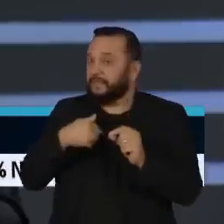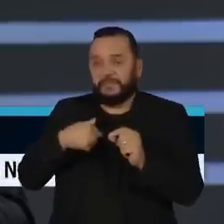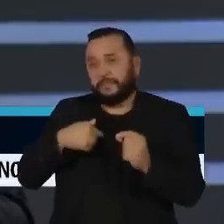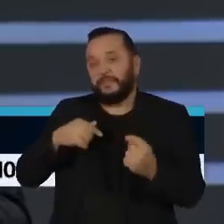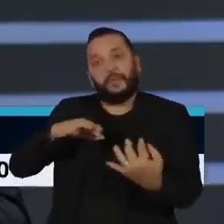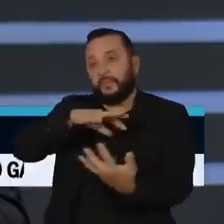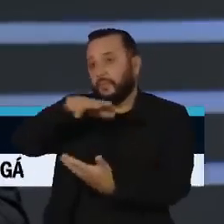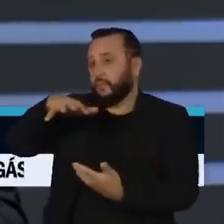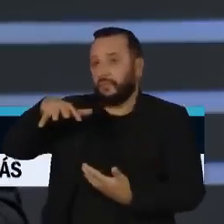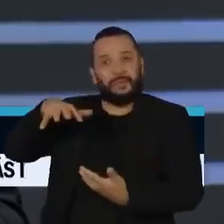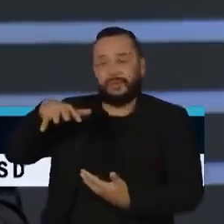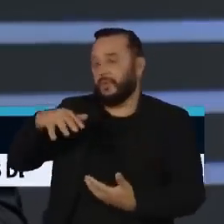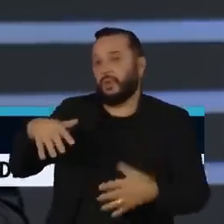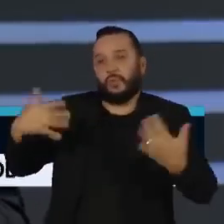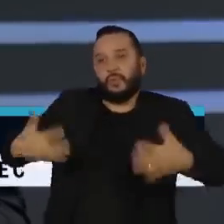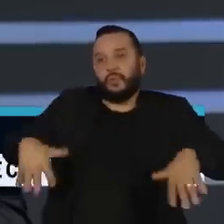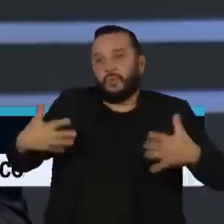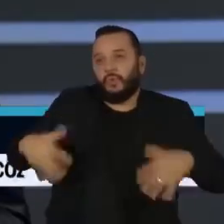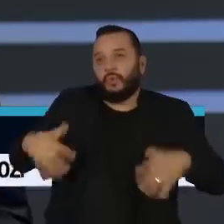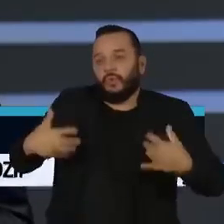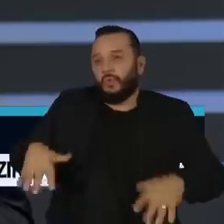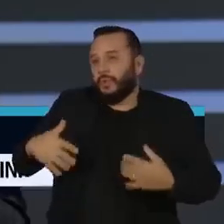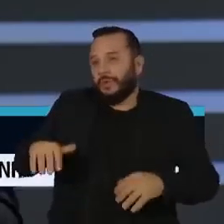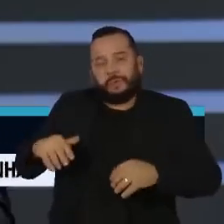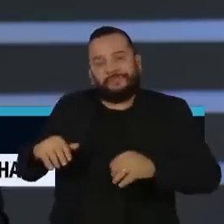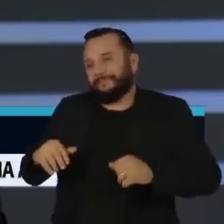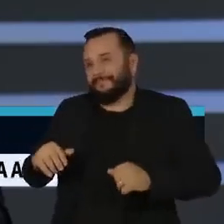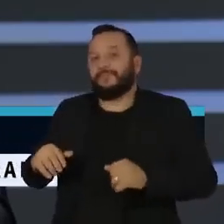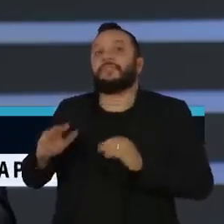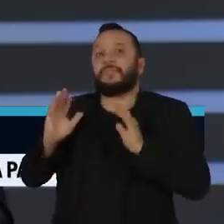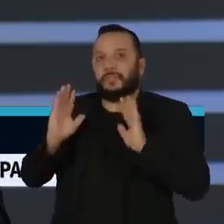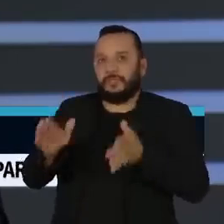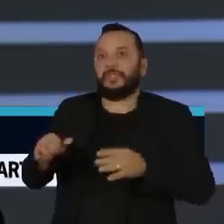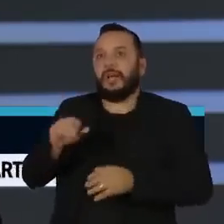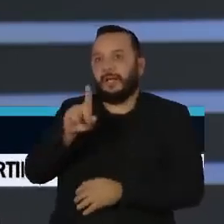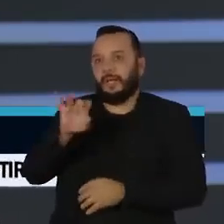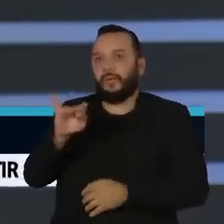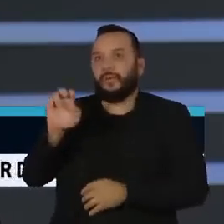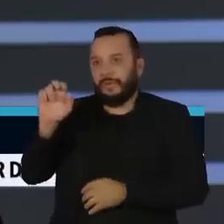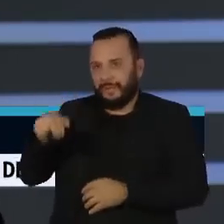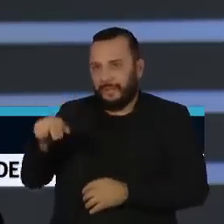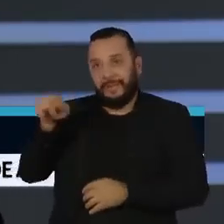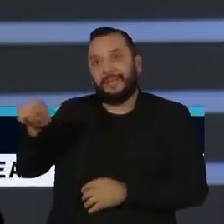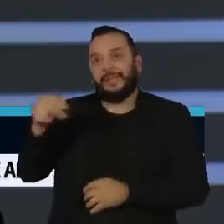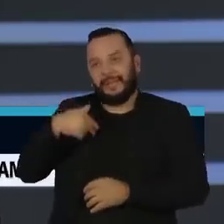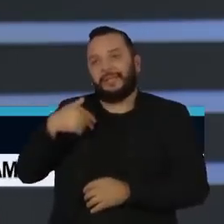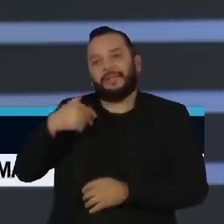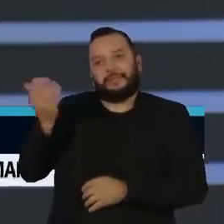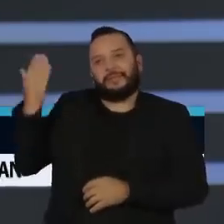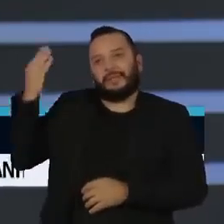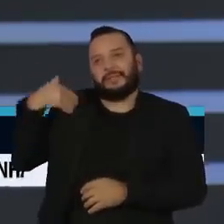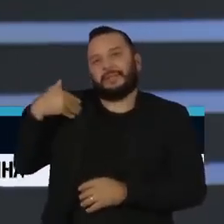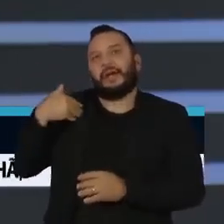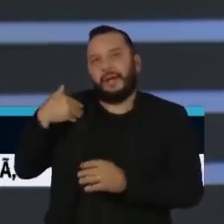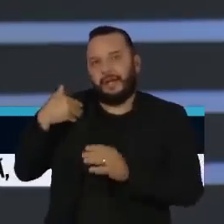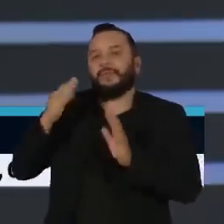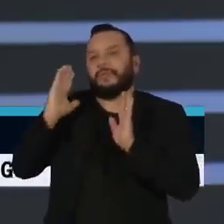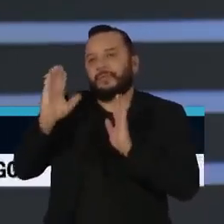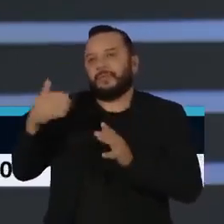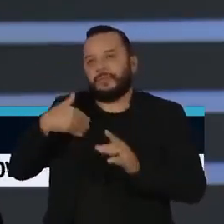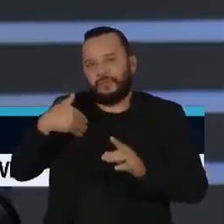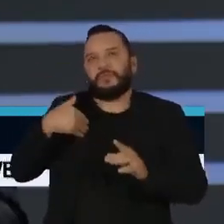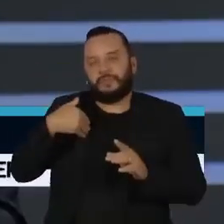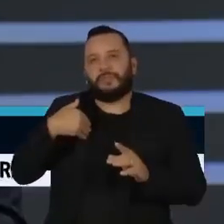o dallanhol foi fundamental para condenação de Luiz Inácio Lula da Silva né e tô tirando ele